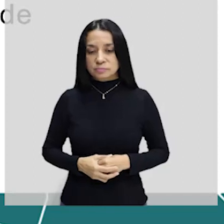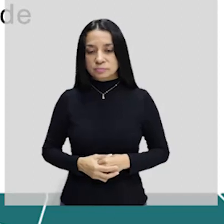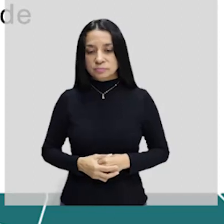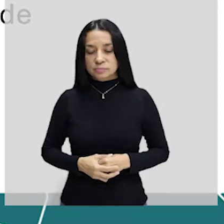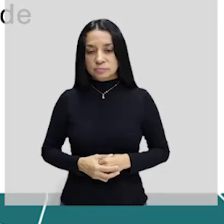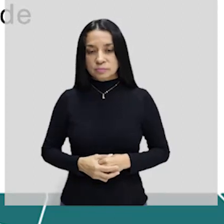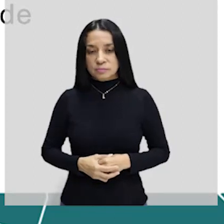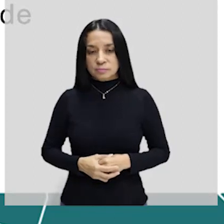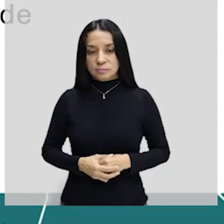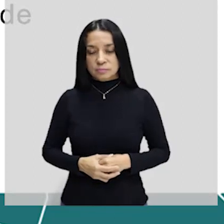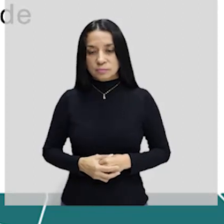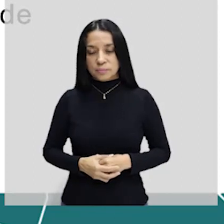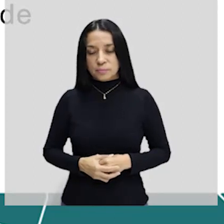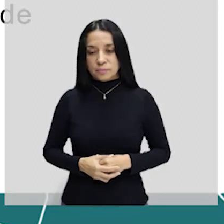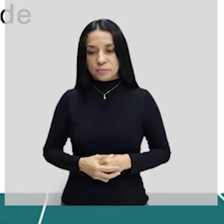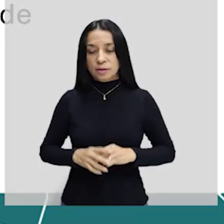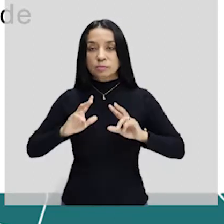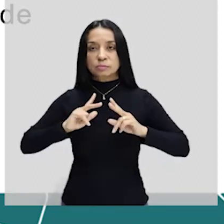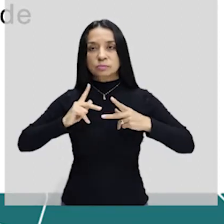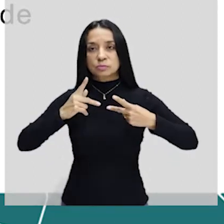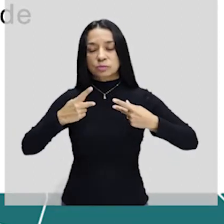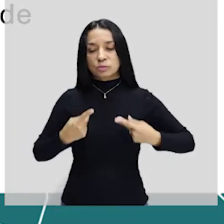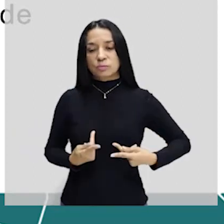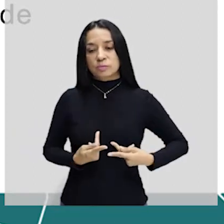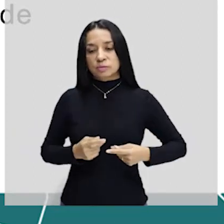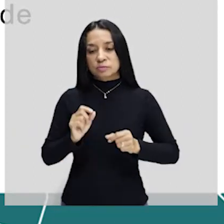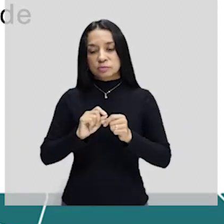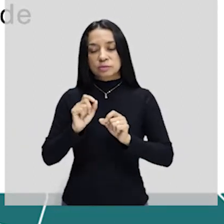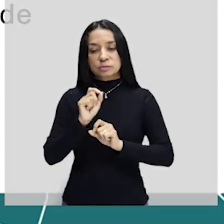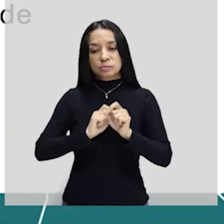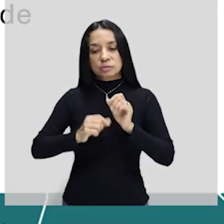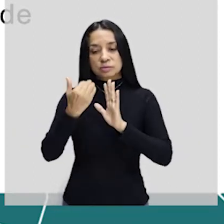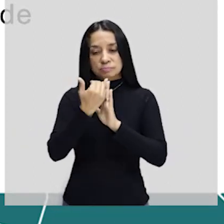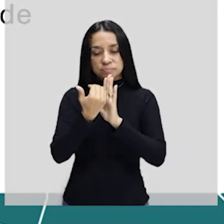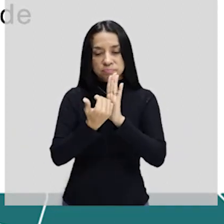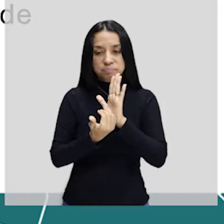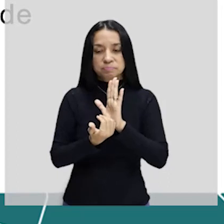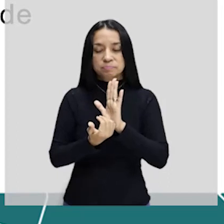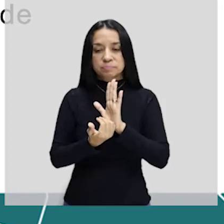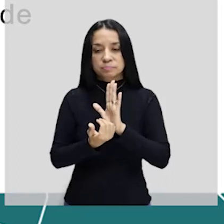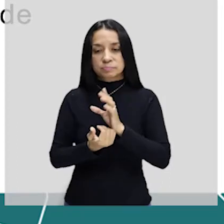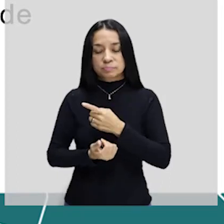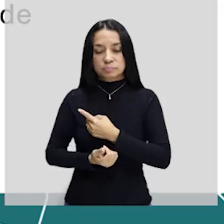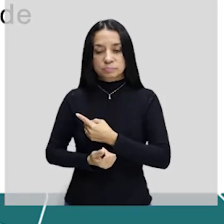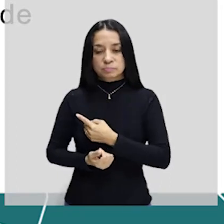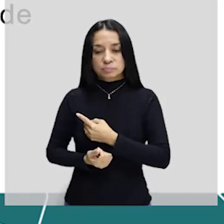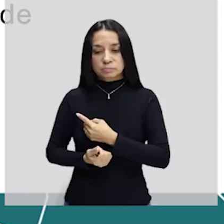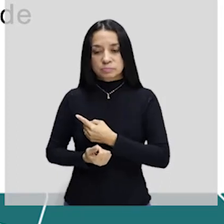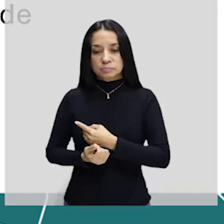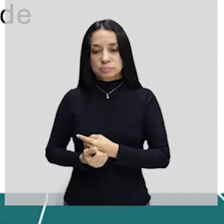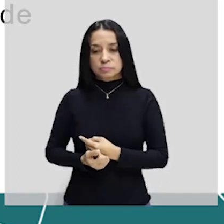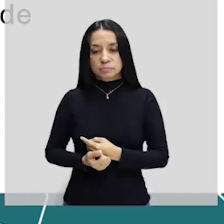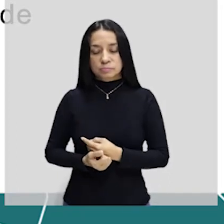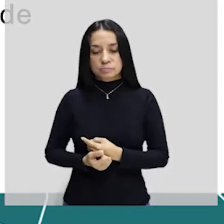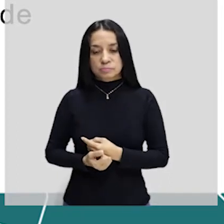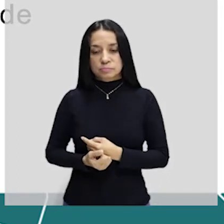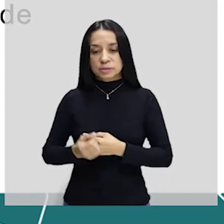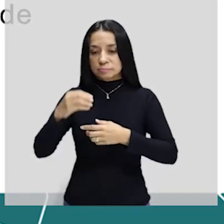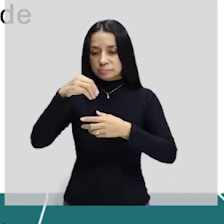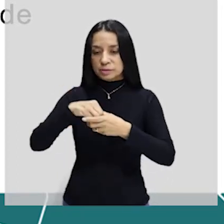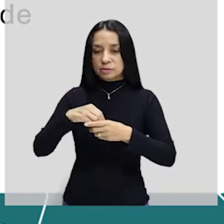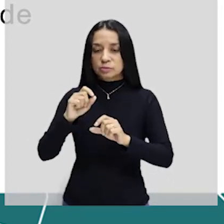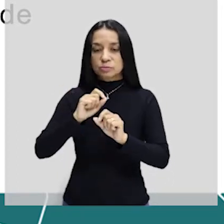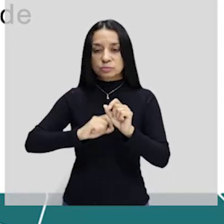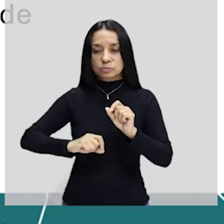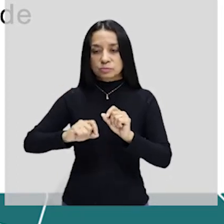No caso dos seres humanos, né, que faz com que a classificação dos seres humanos eles sejam classificados dentro